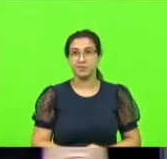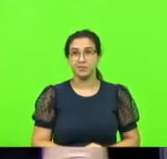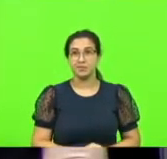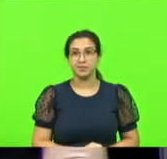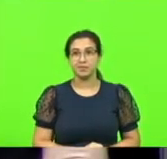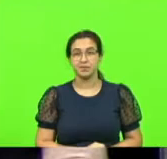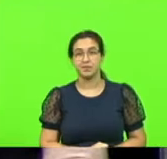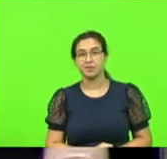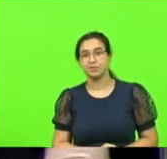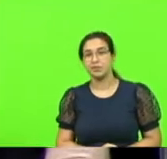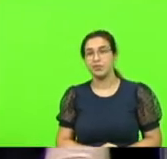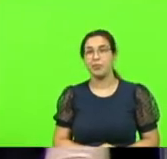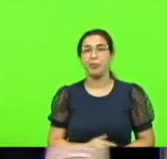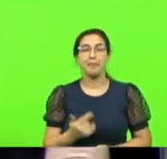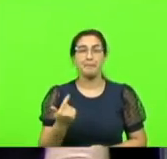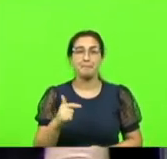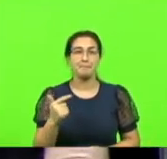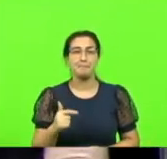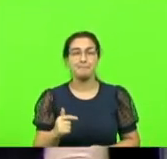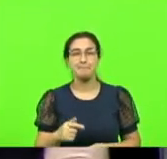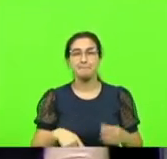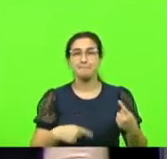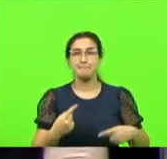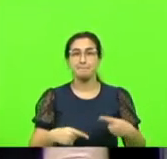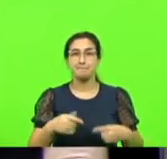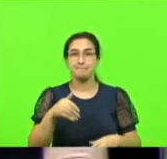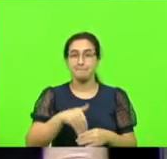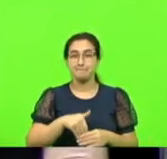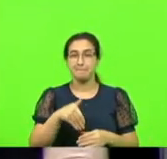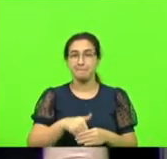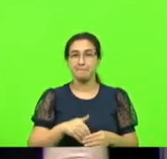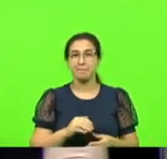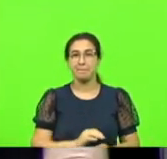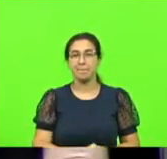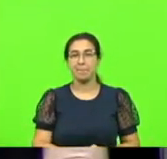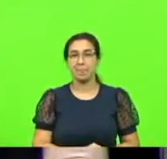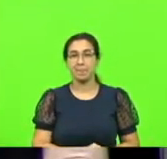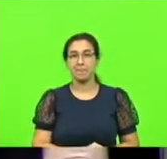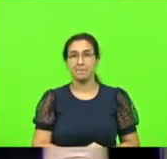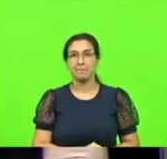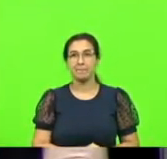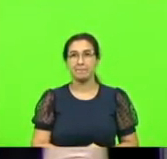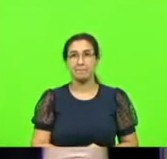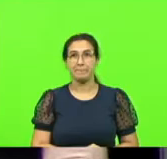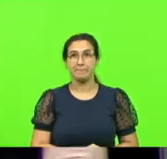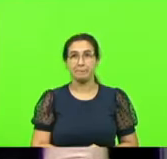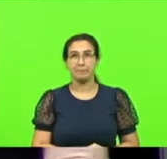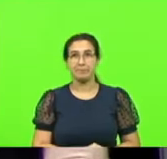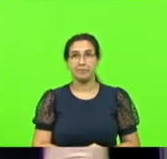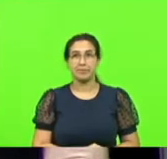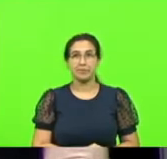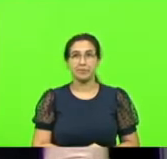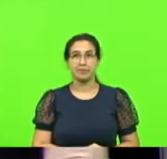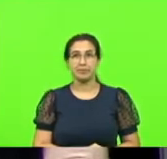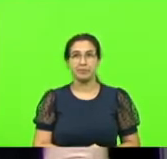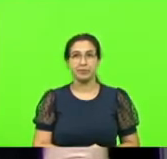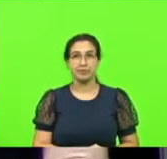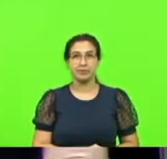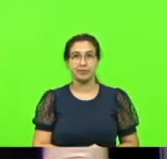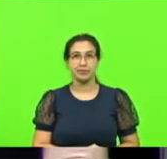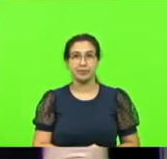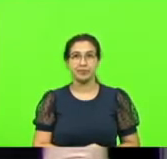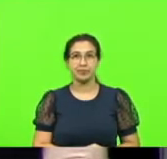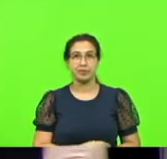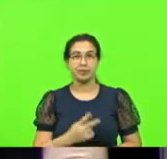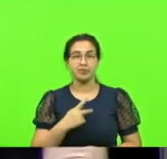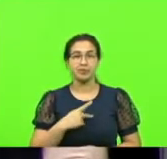Não havendo mais quem queira discutir, em votação, deputados que aprovam, permaneçam como se encontram, os que discordam se manifestem. Deputado